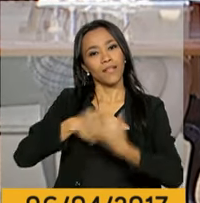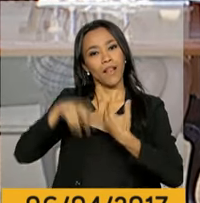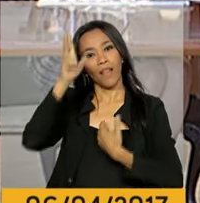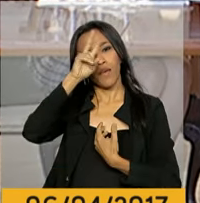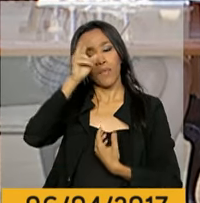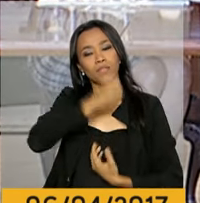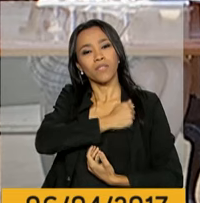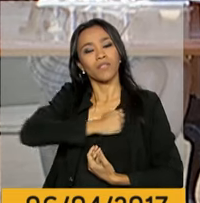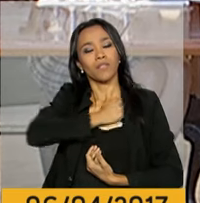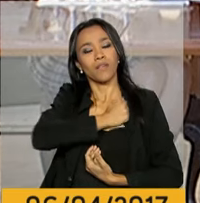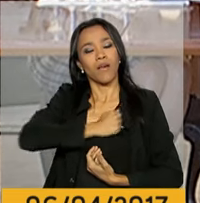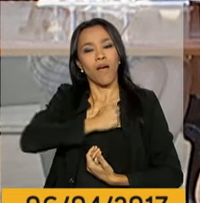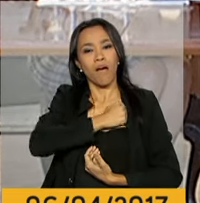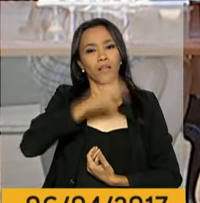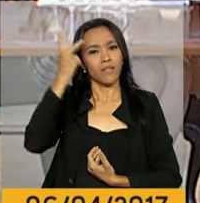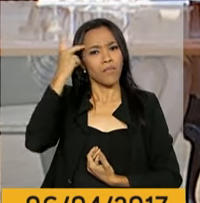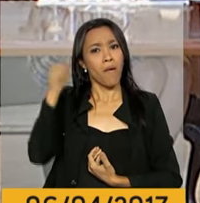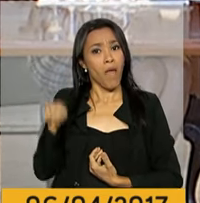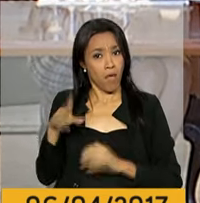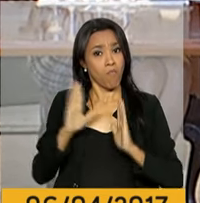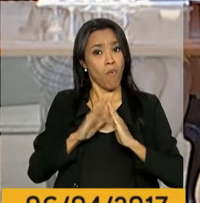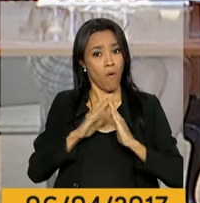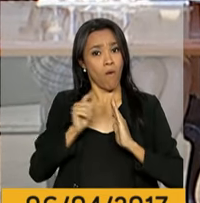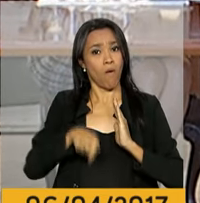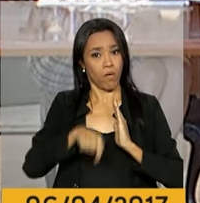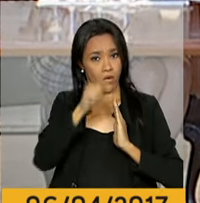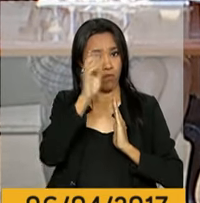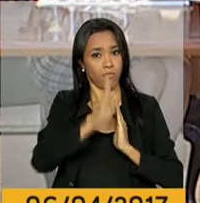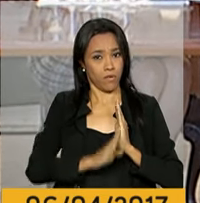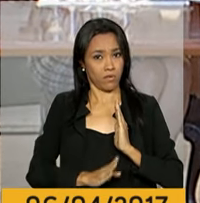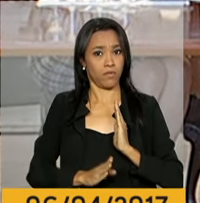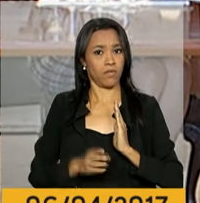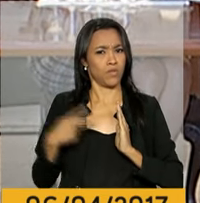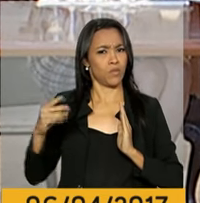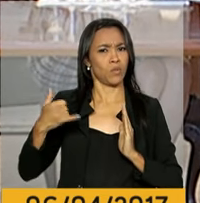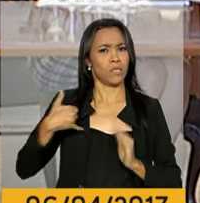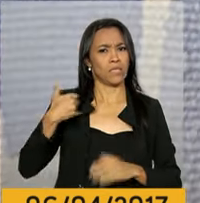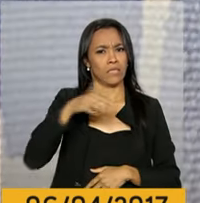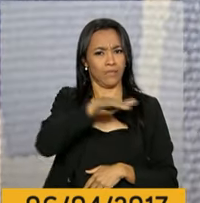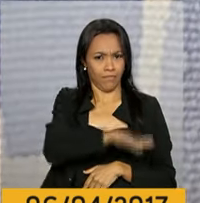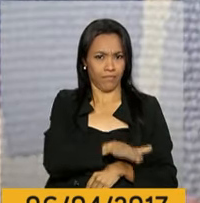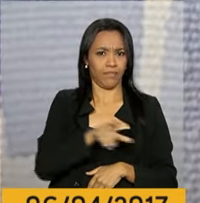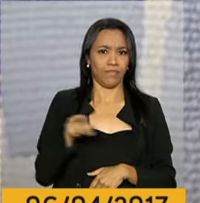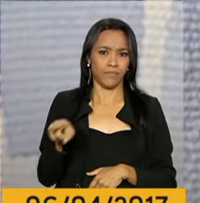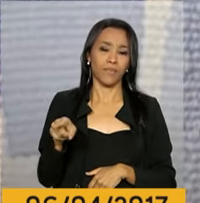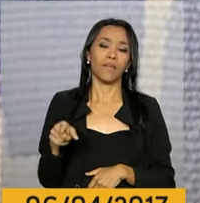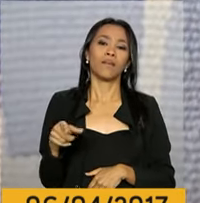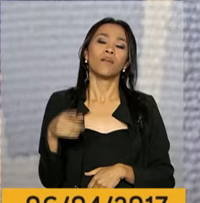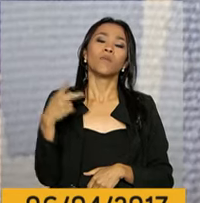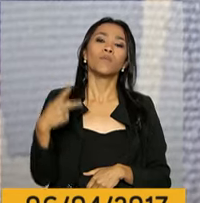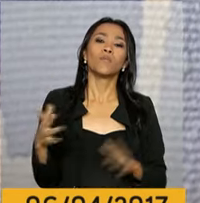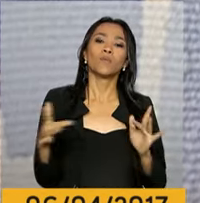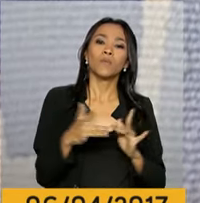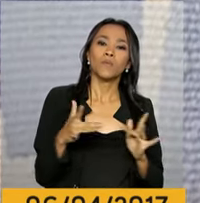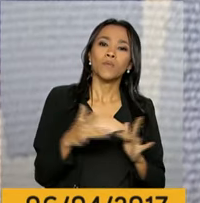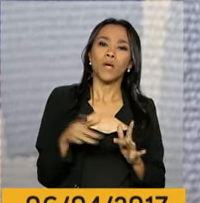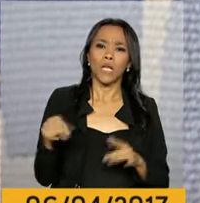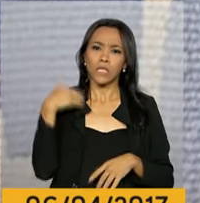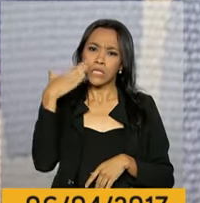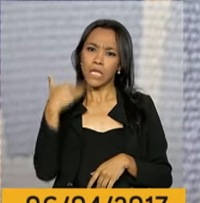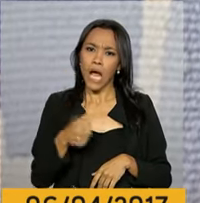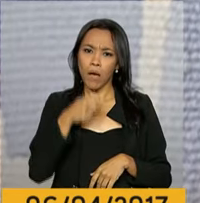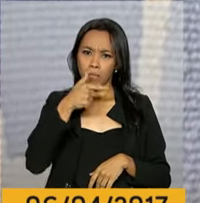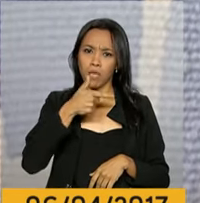São Paulo, onde morou na sua infância. E seu vínculo com o nosso país, seu domínio da língua